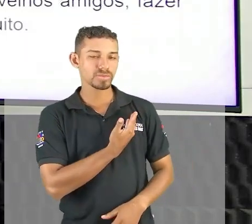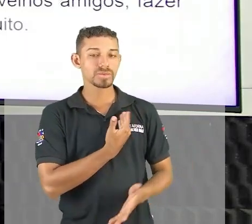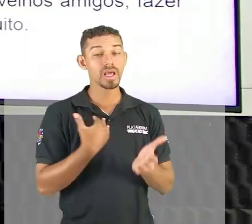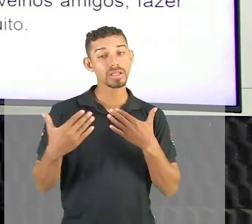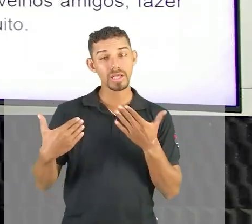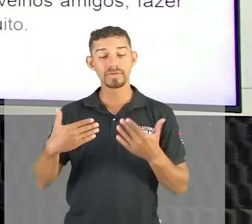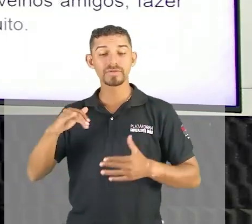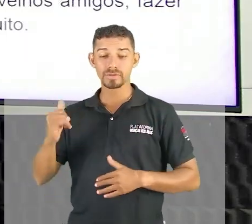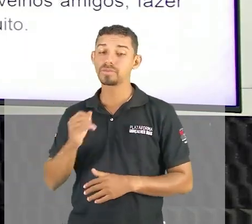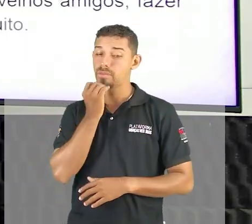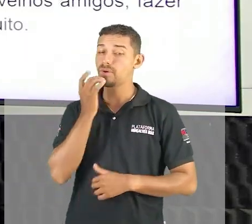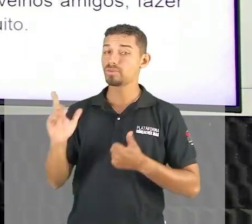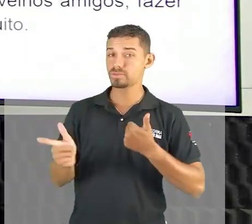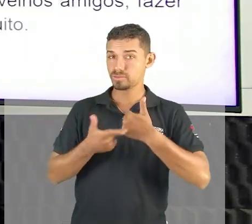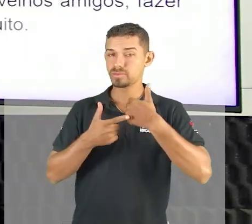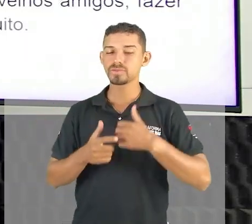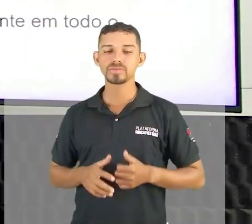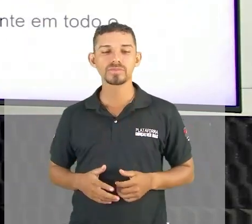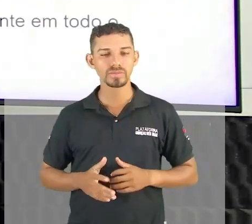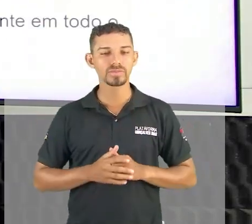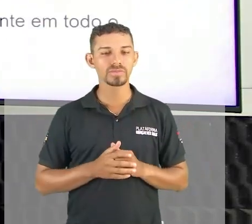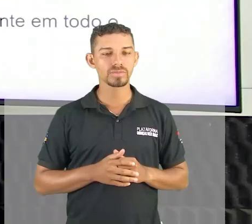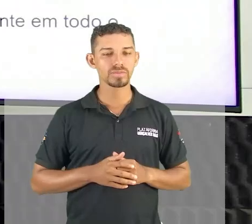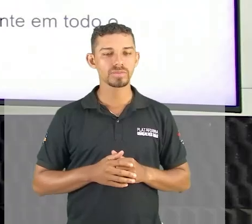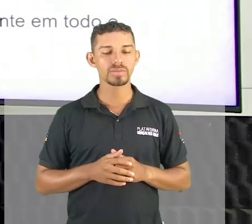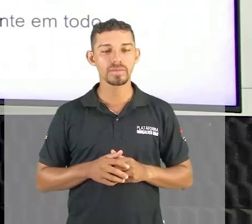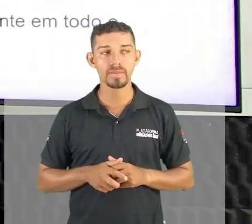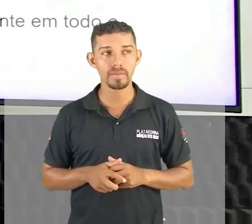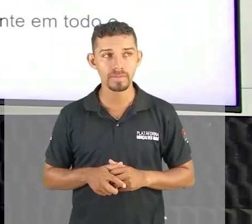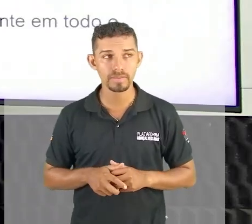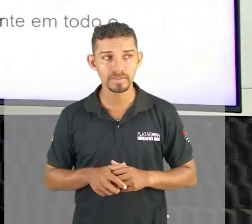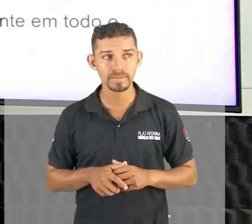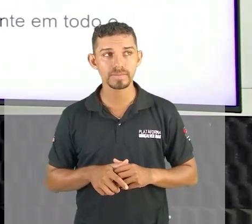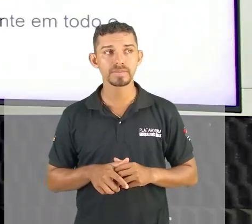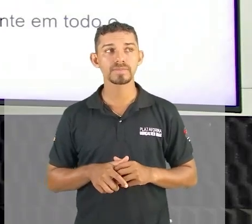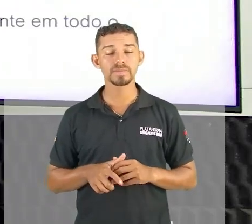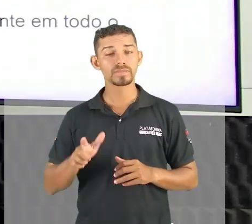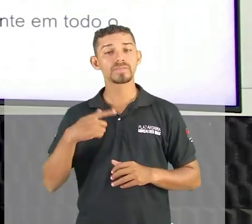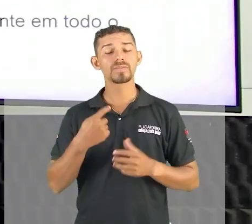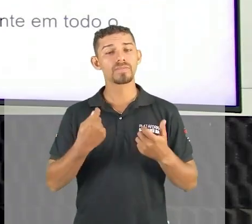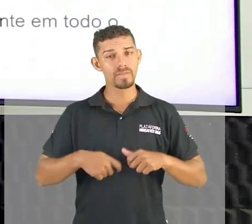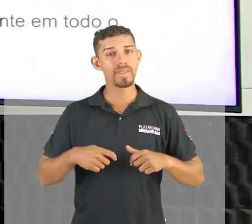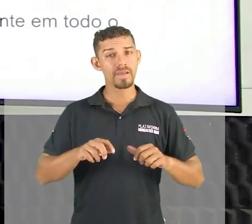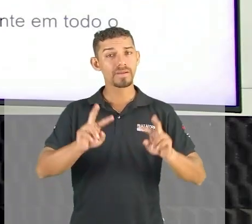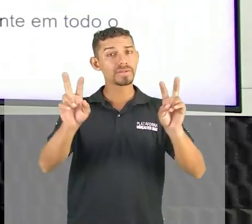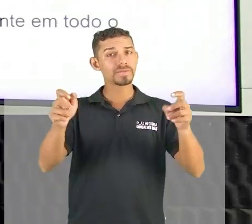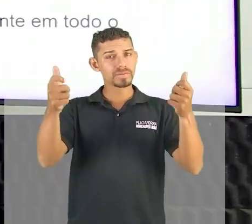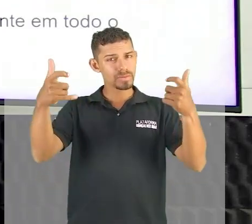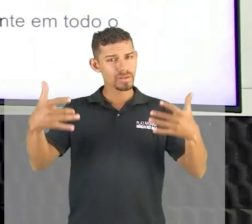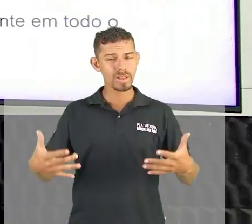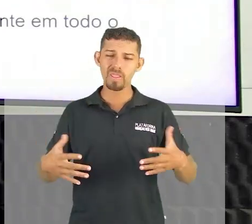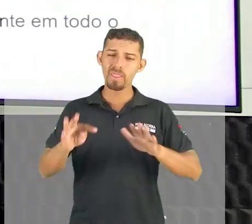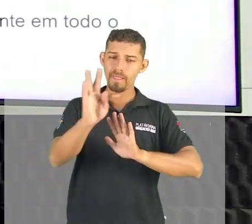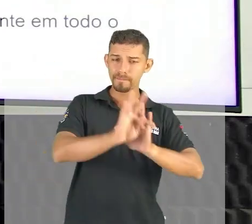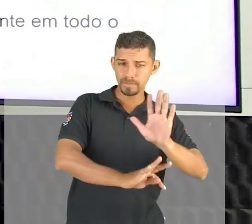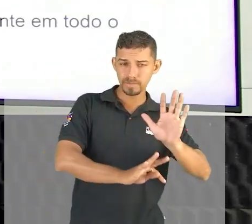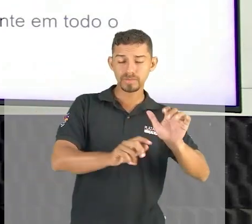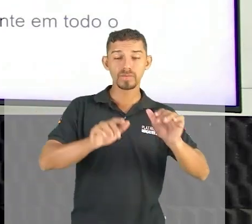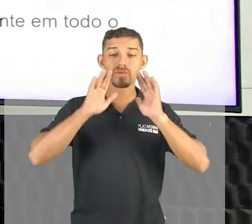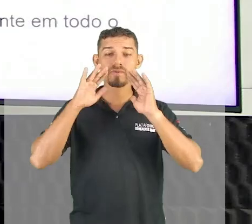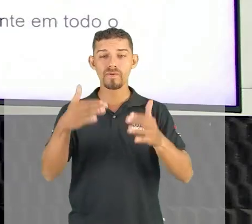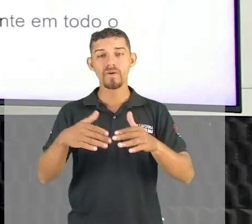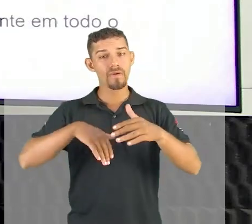e se divertir muito e aí a gente tem essa temática né Eh do texto referente ao